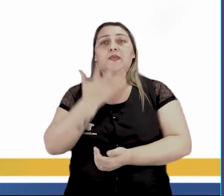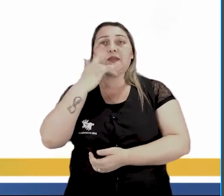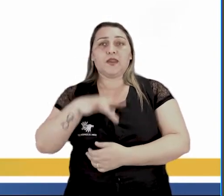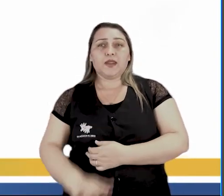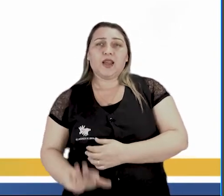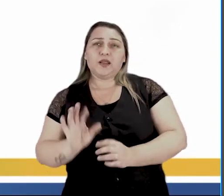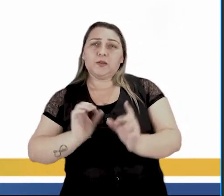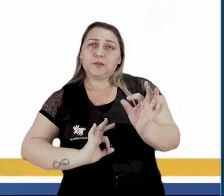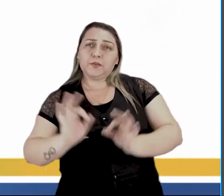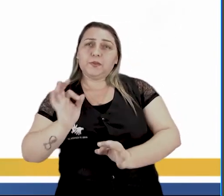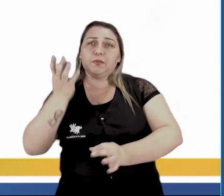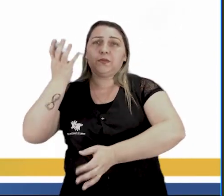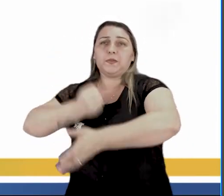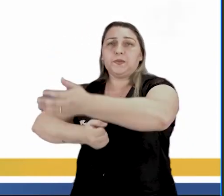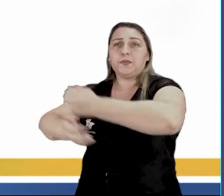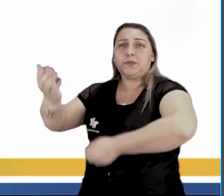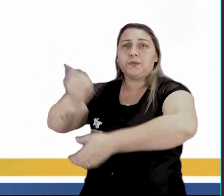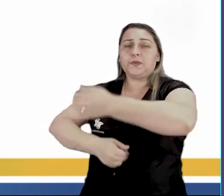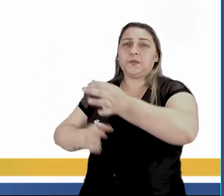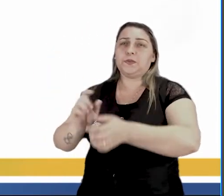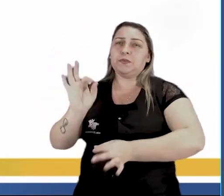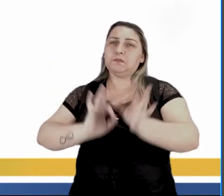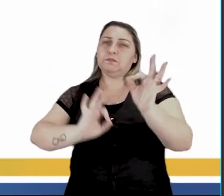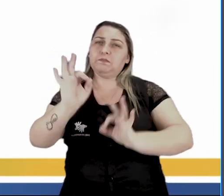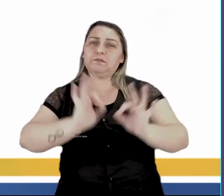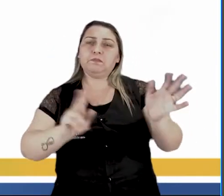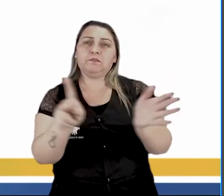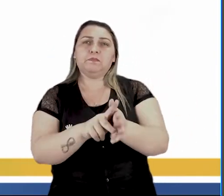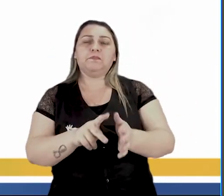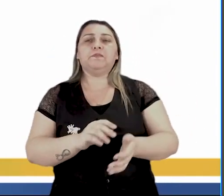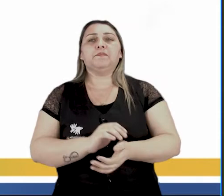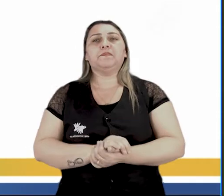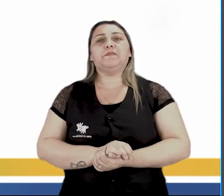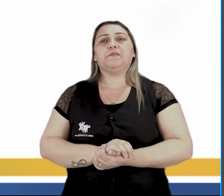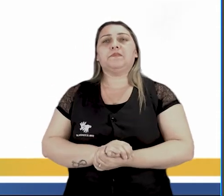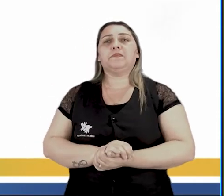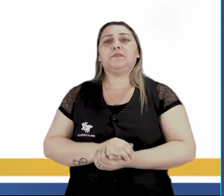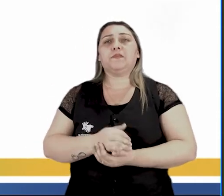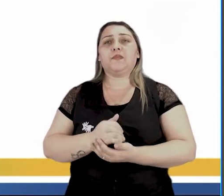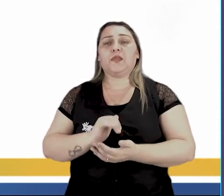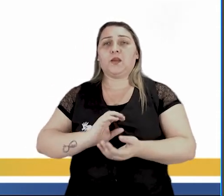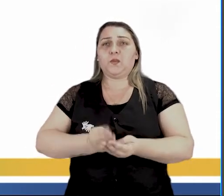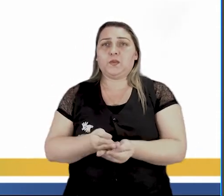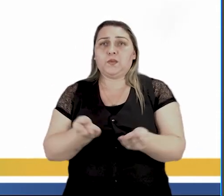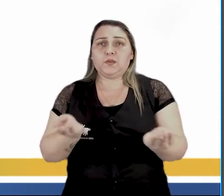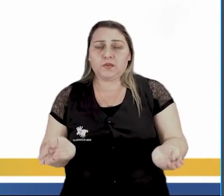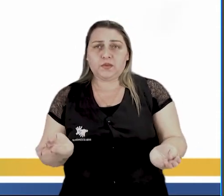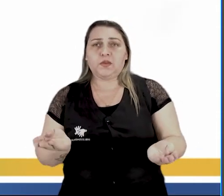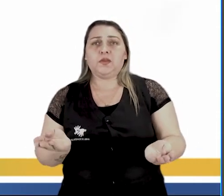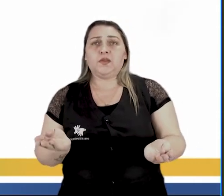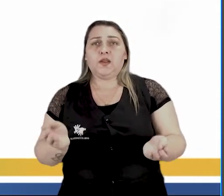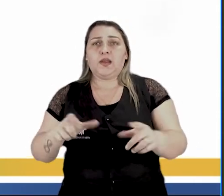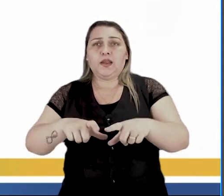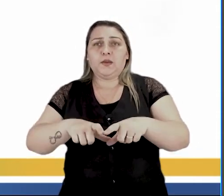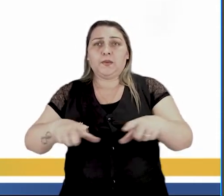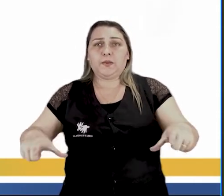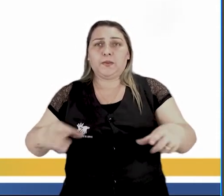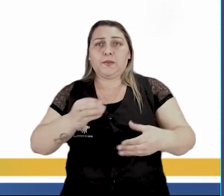crianças que soltam, que fazem as suas próprias pipas, né, os jogos de cartas, os jogos de